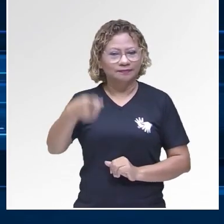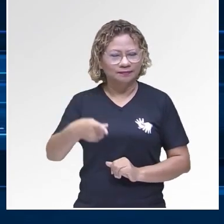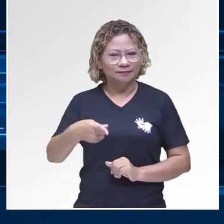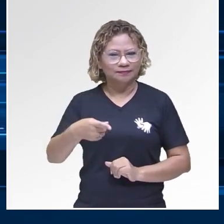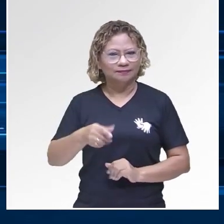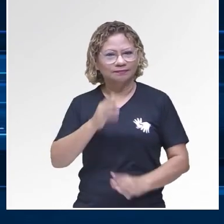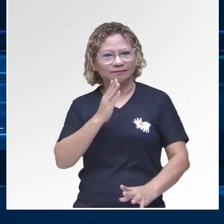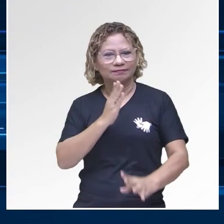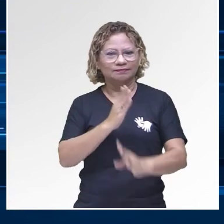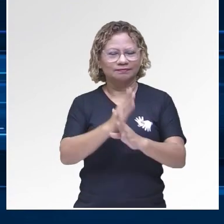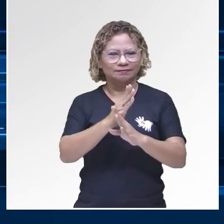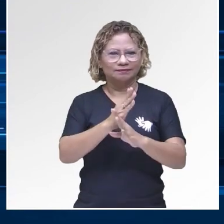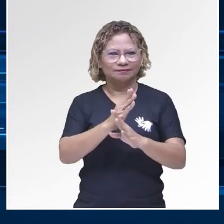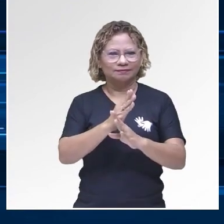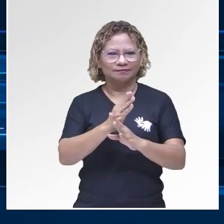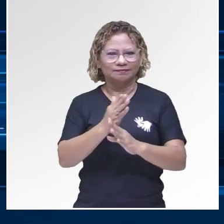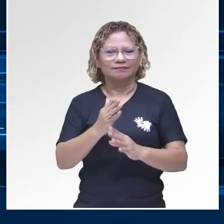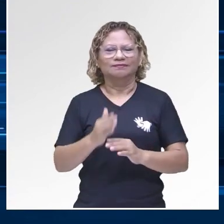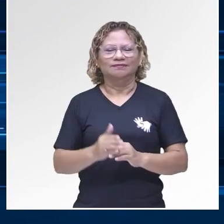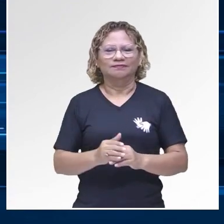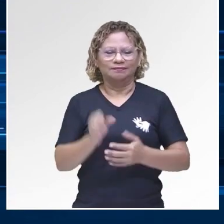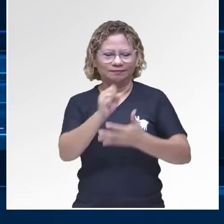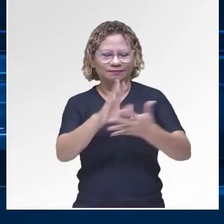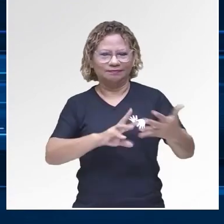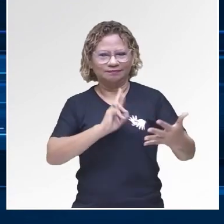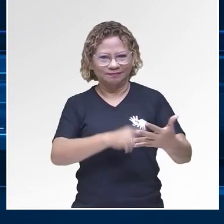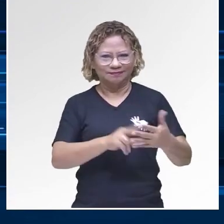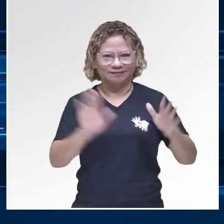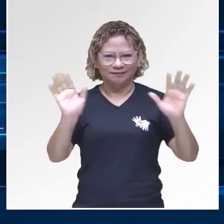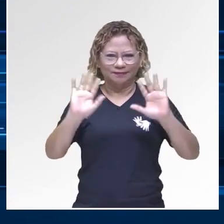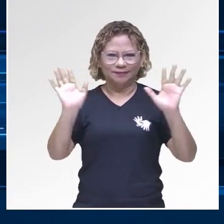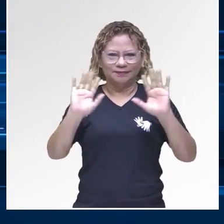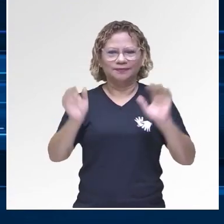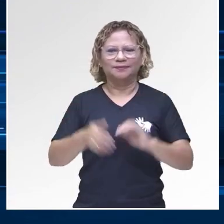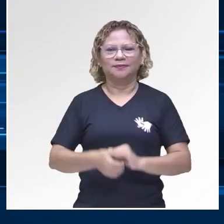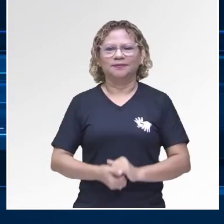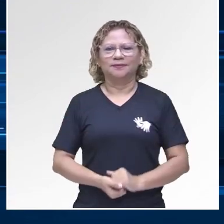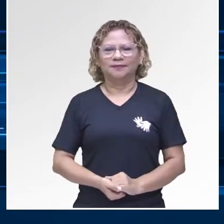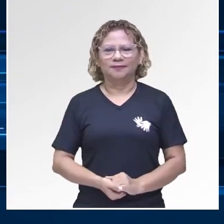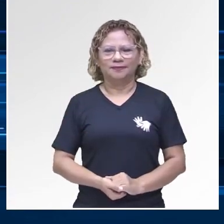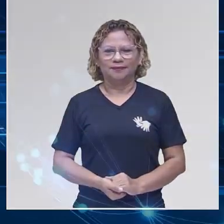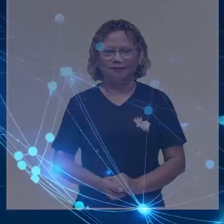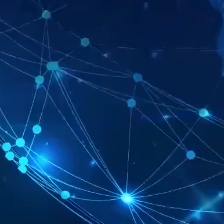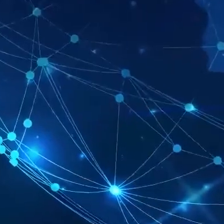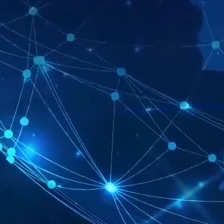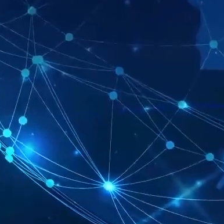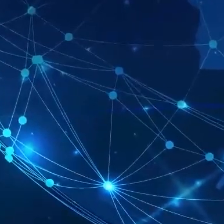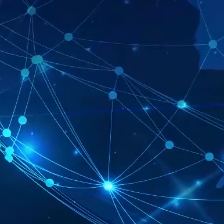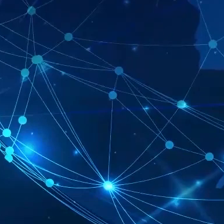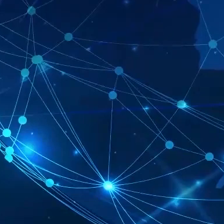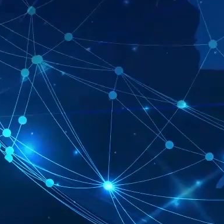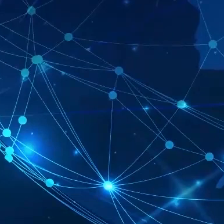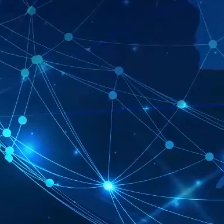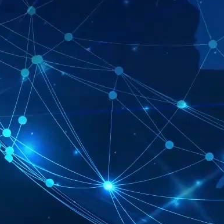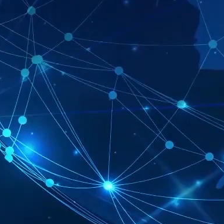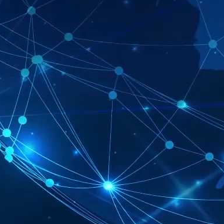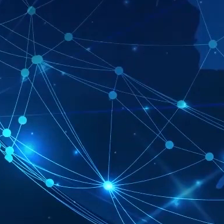dia e nossa interatividade final. Então, até lá.